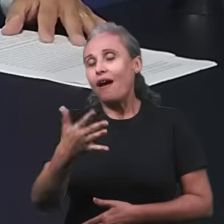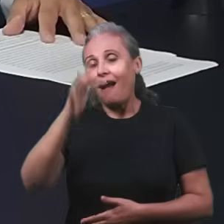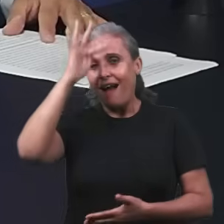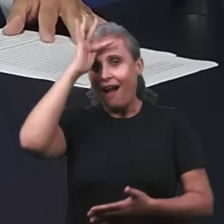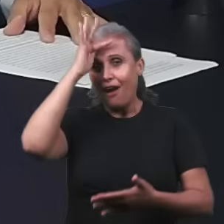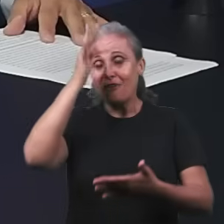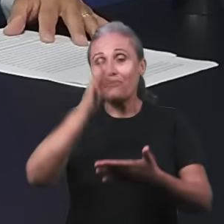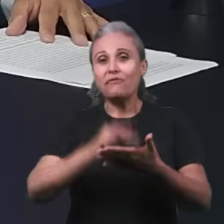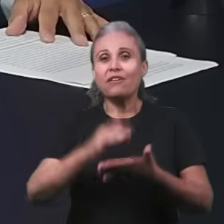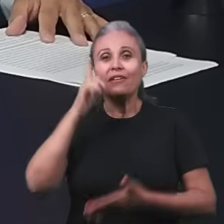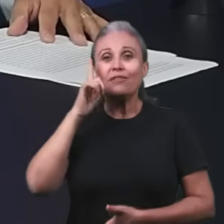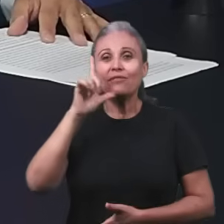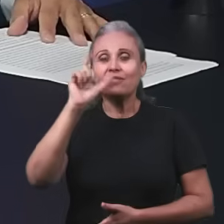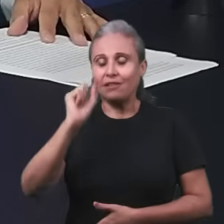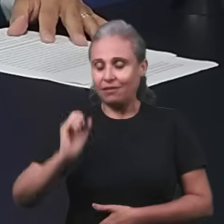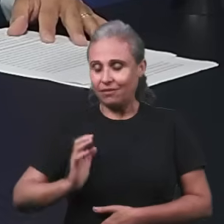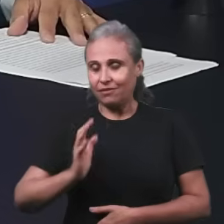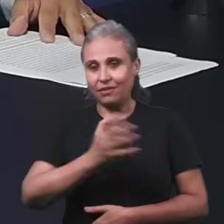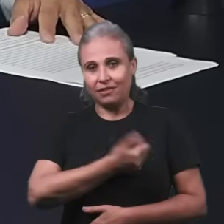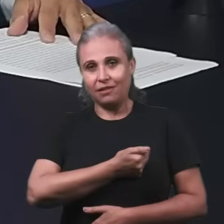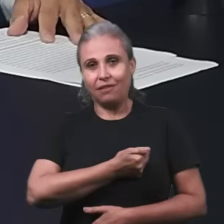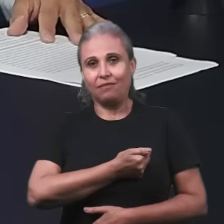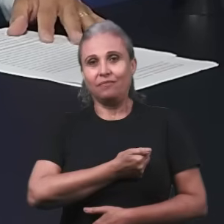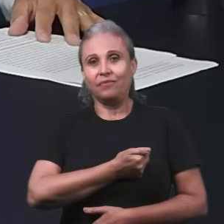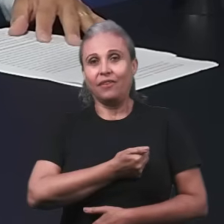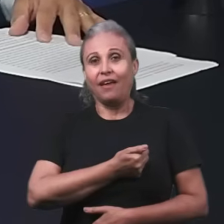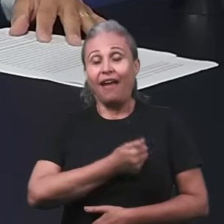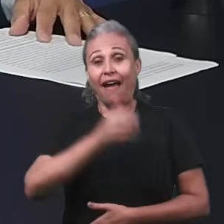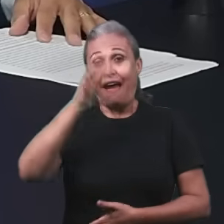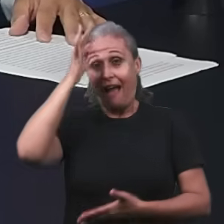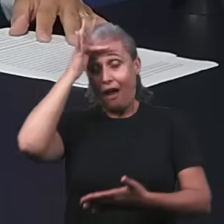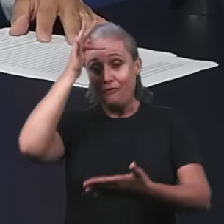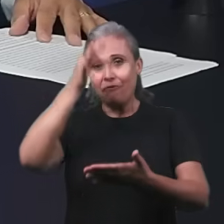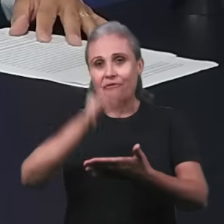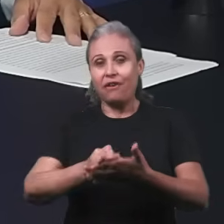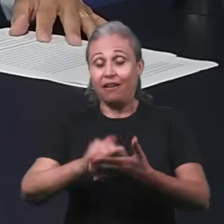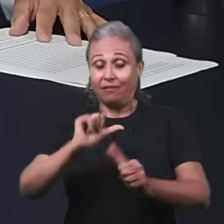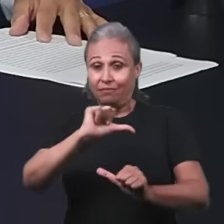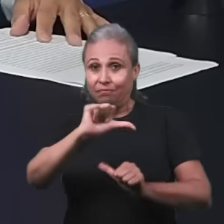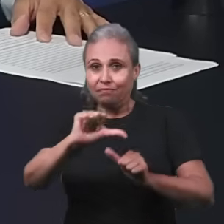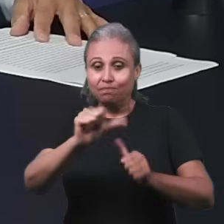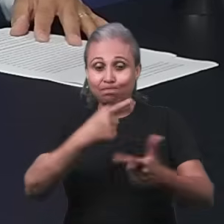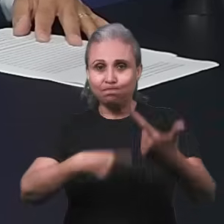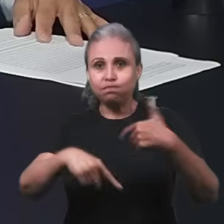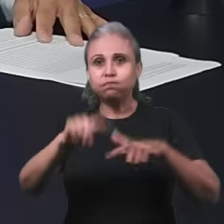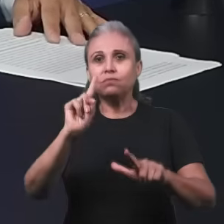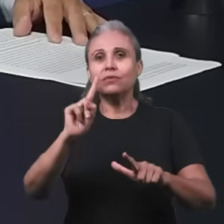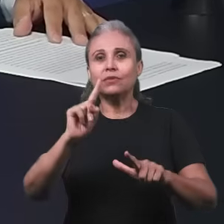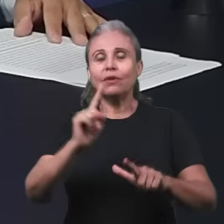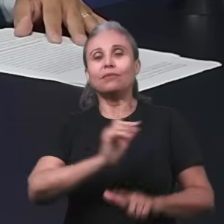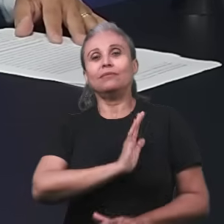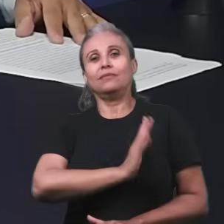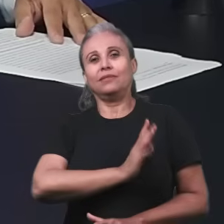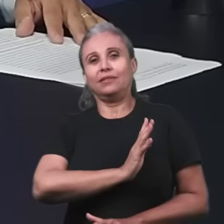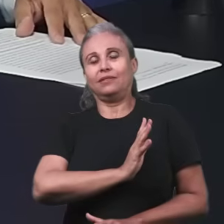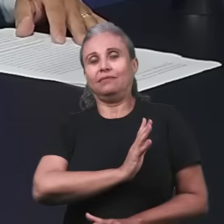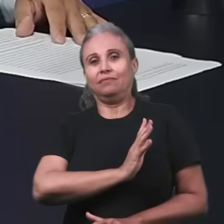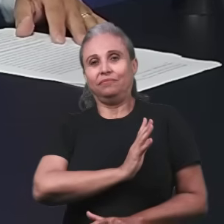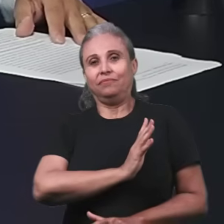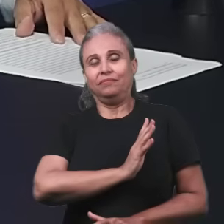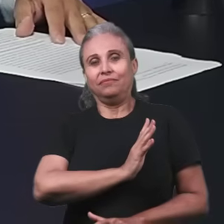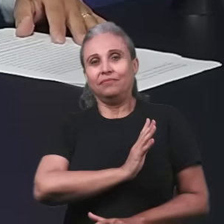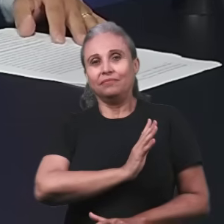fé redentora, né? A fé que transforma o homem, que muda o coração do homem.